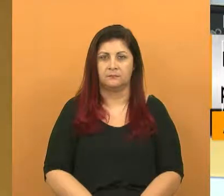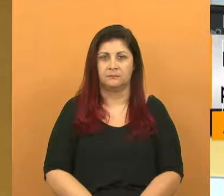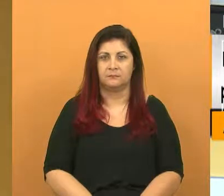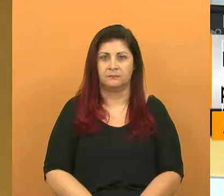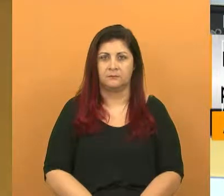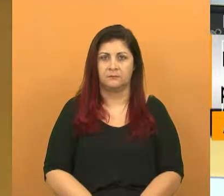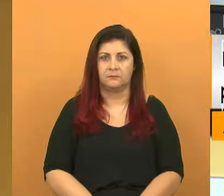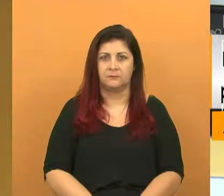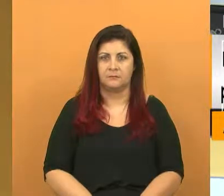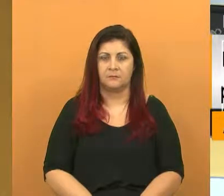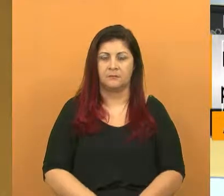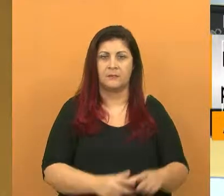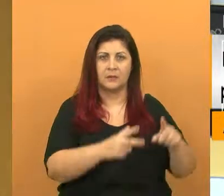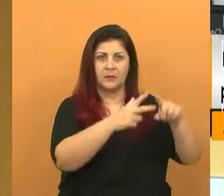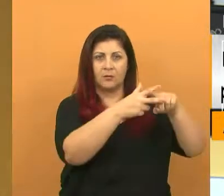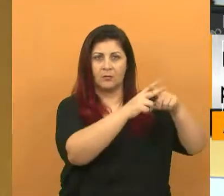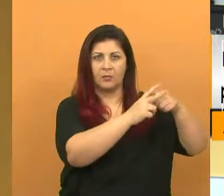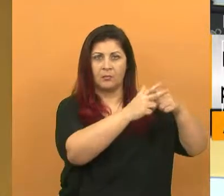Aparelho de